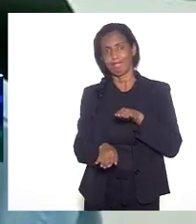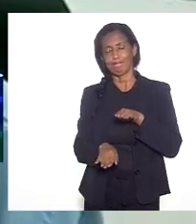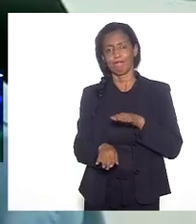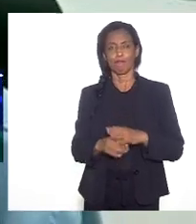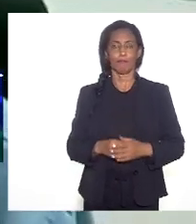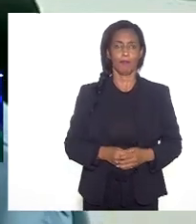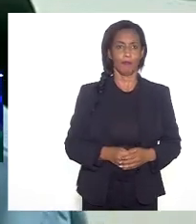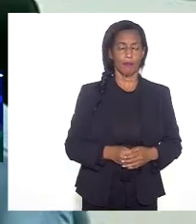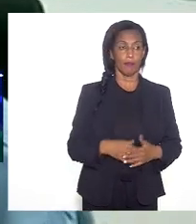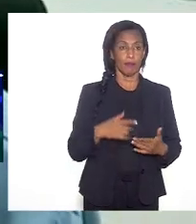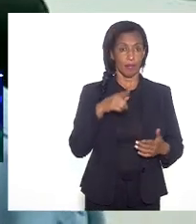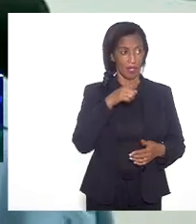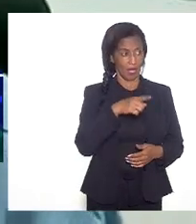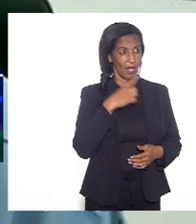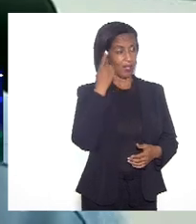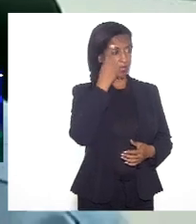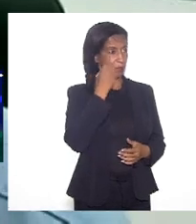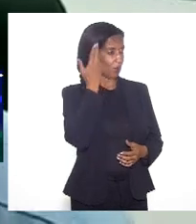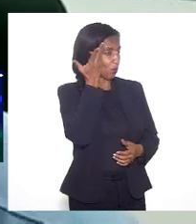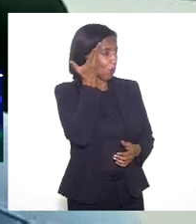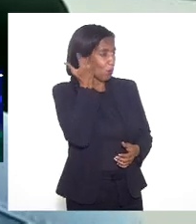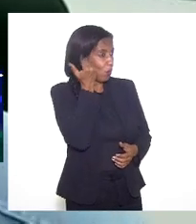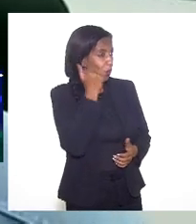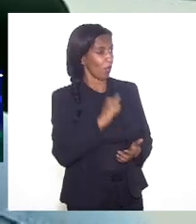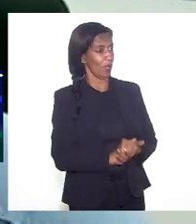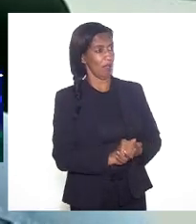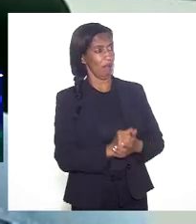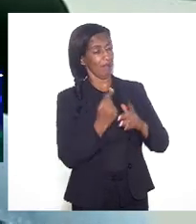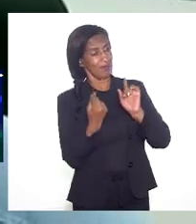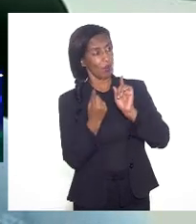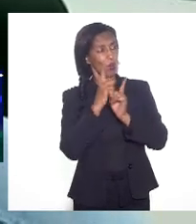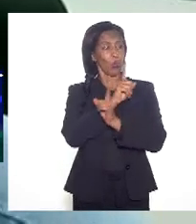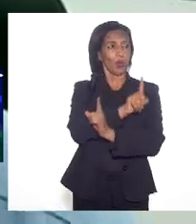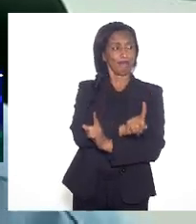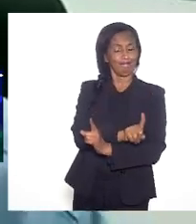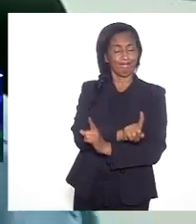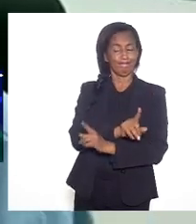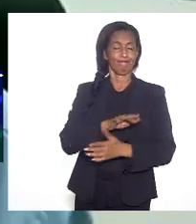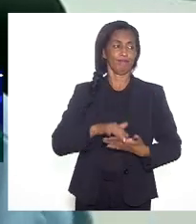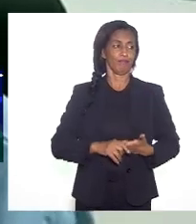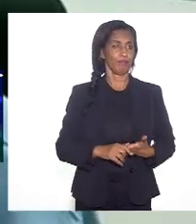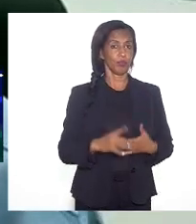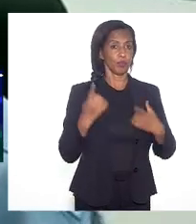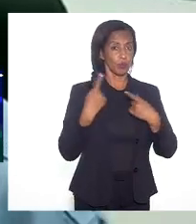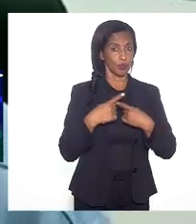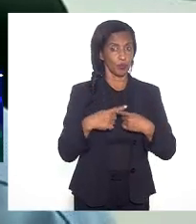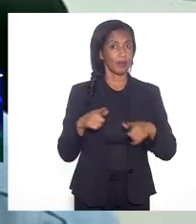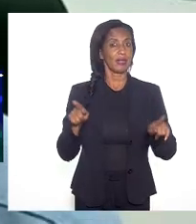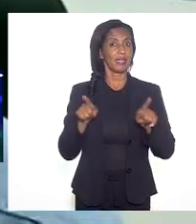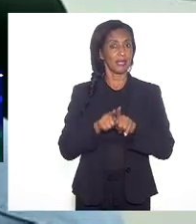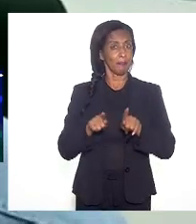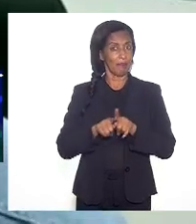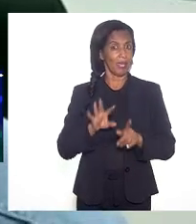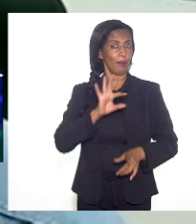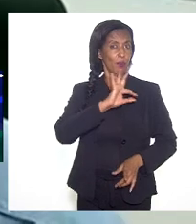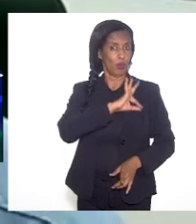deputada Eliomar Coelho, é que é a grande contradição, porque também a